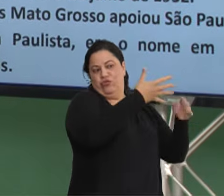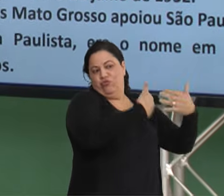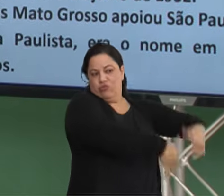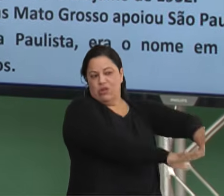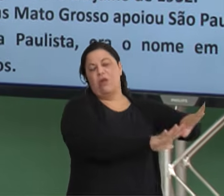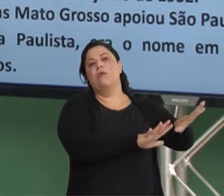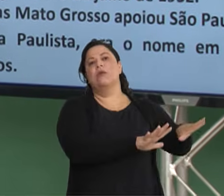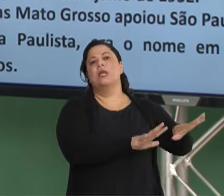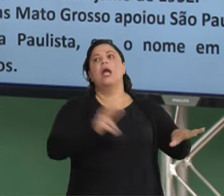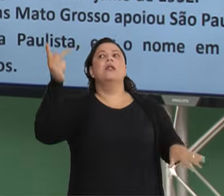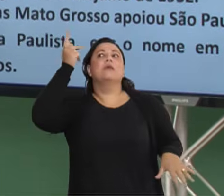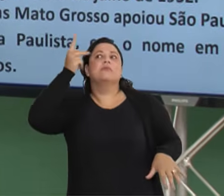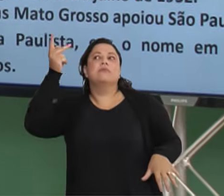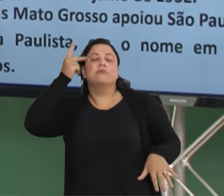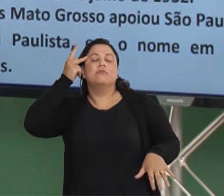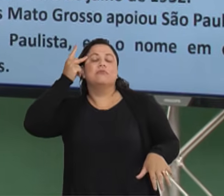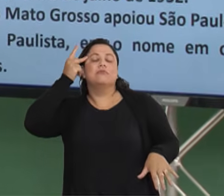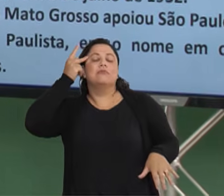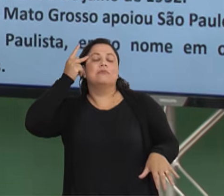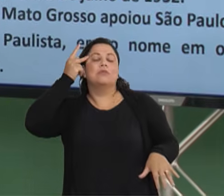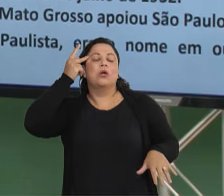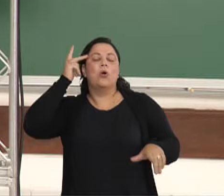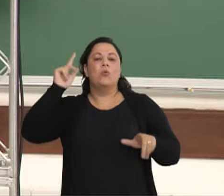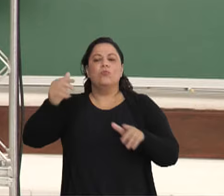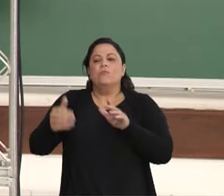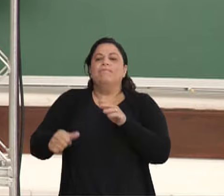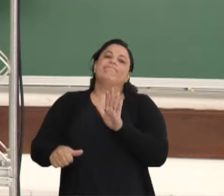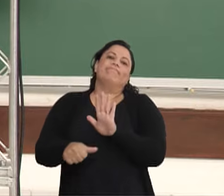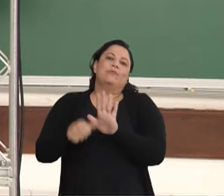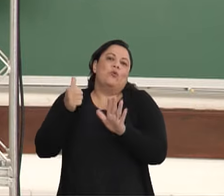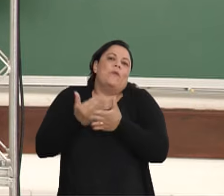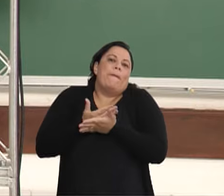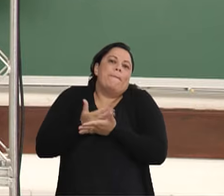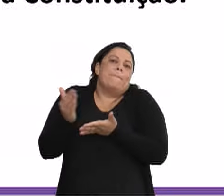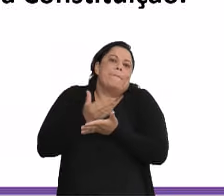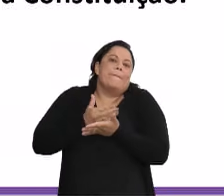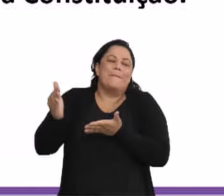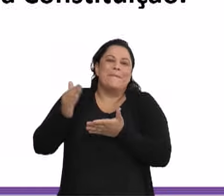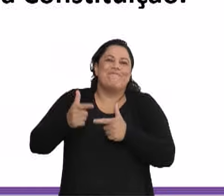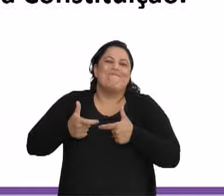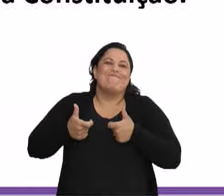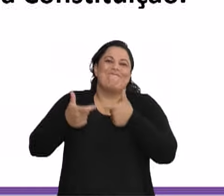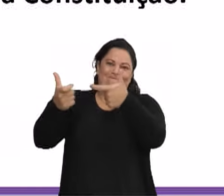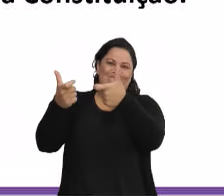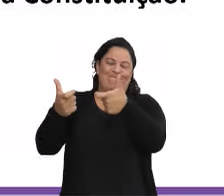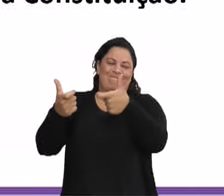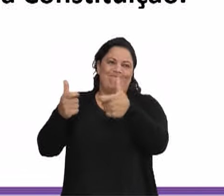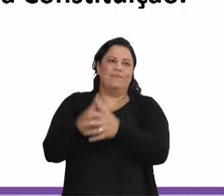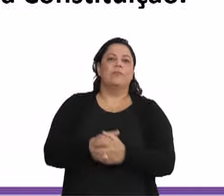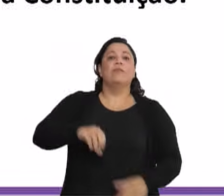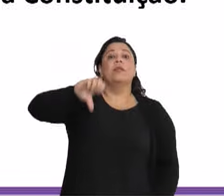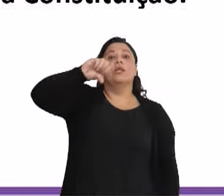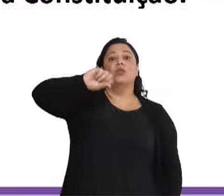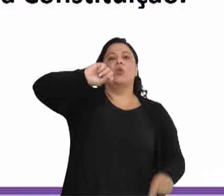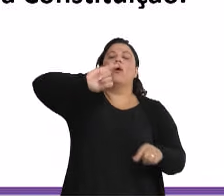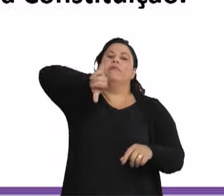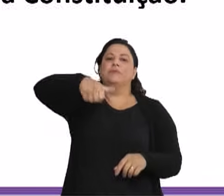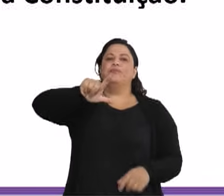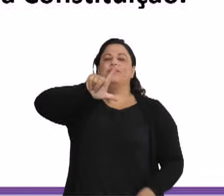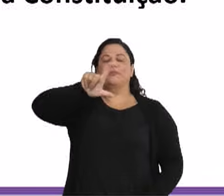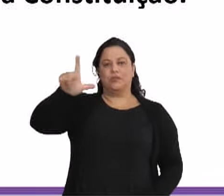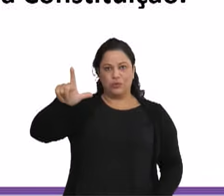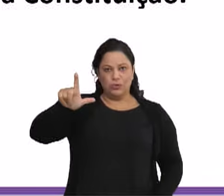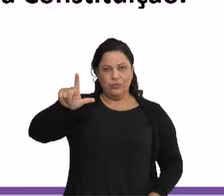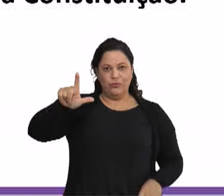Paulo decide então pela guerra. Ela começou em 9 de julho de